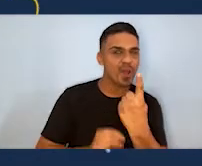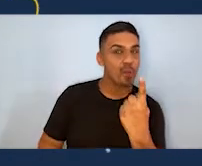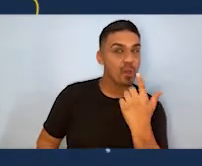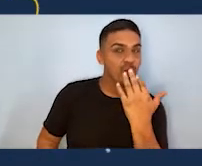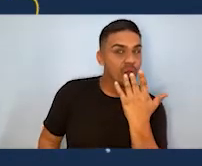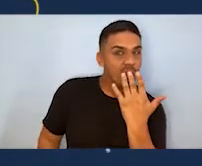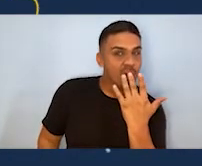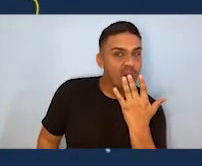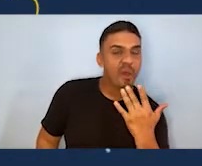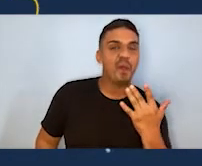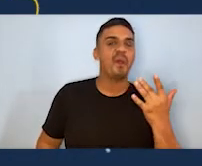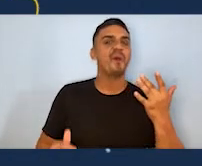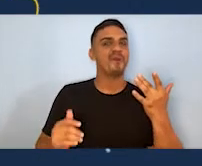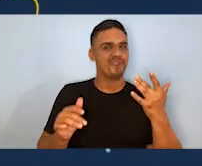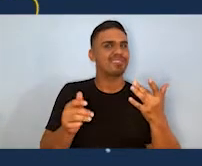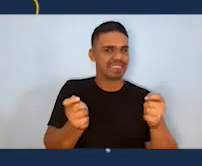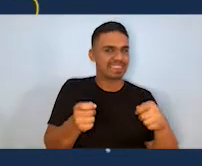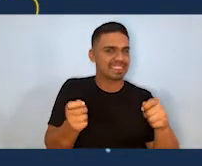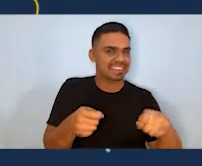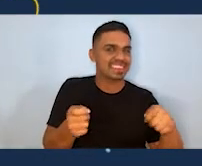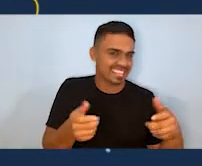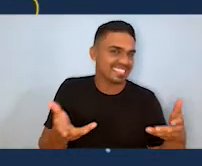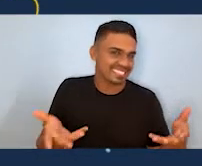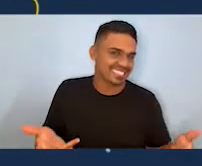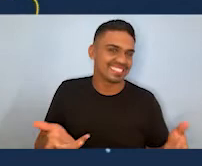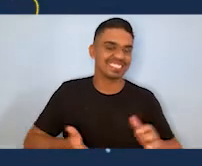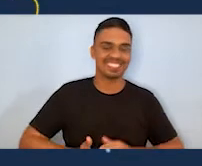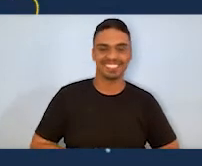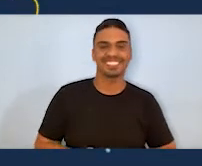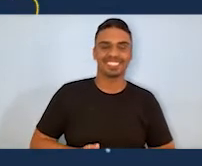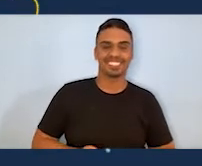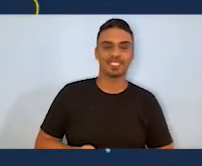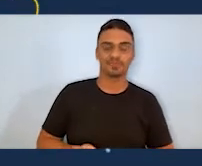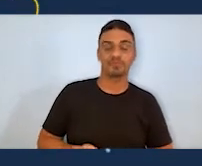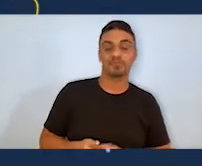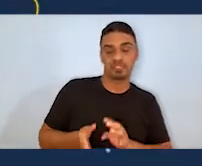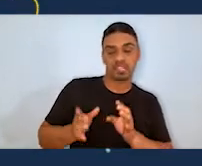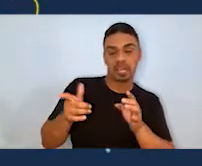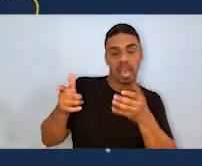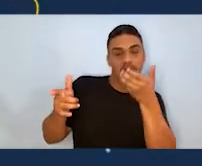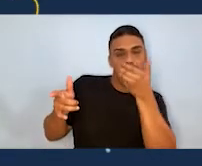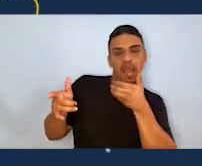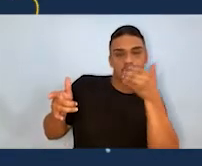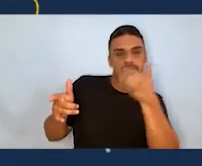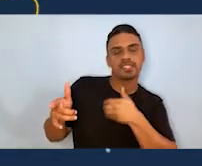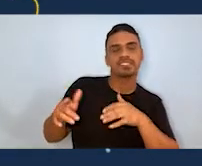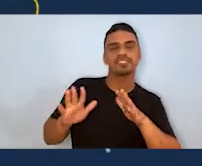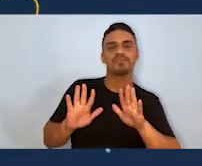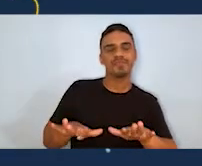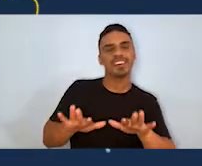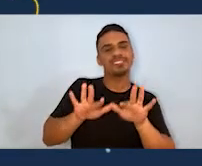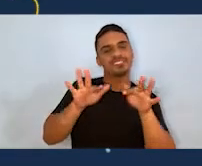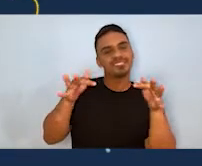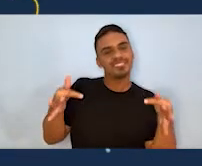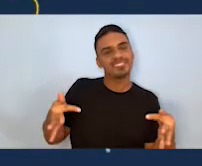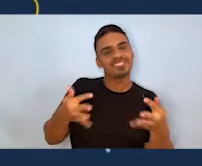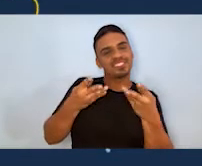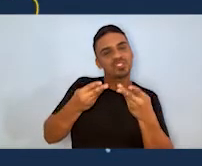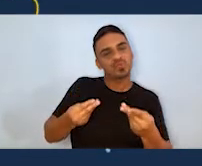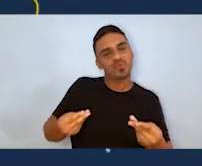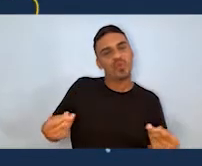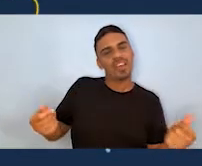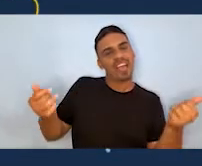mais uma cor intermediária aqui, para deixar essa maçã um pouco mais suave